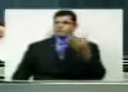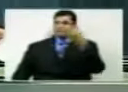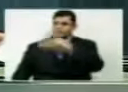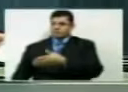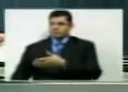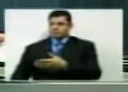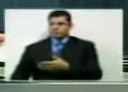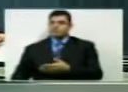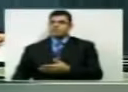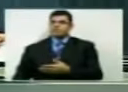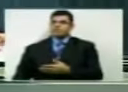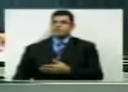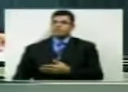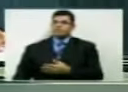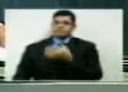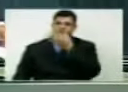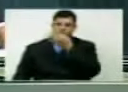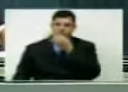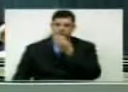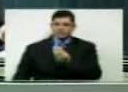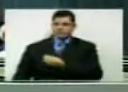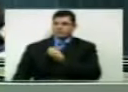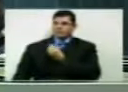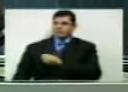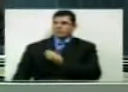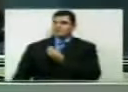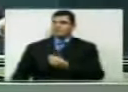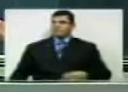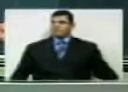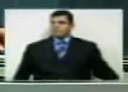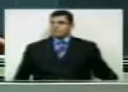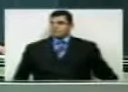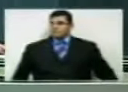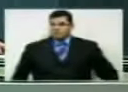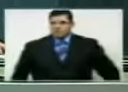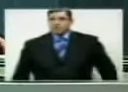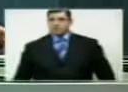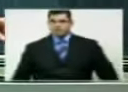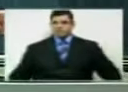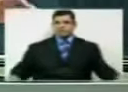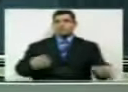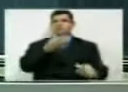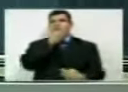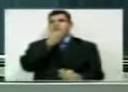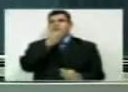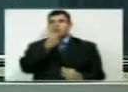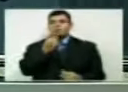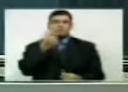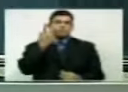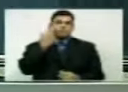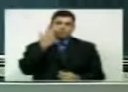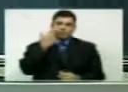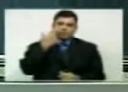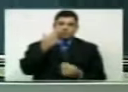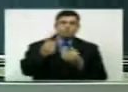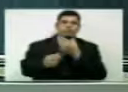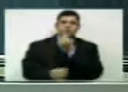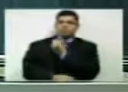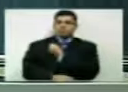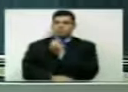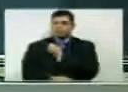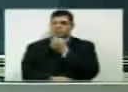vamos para as questões da vida do homem comum. Nós estamos aqui tratando de números, nós